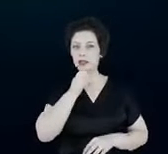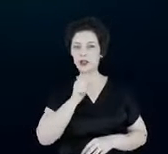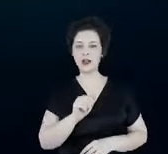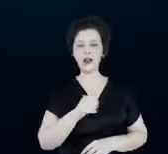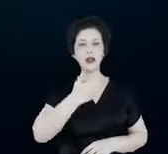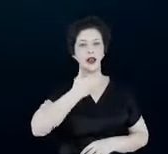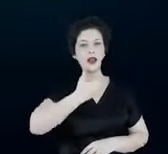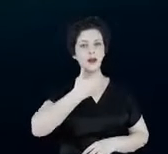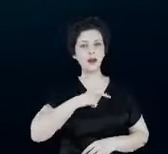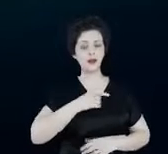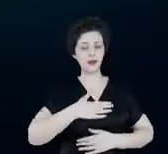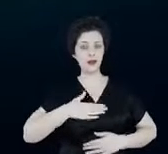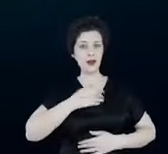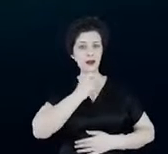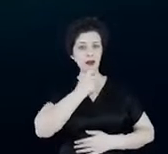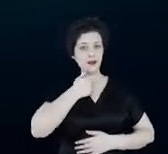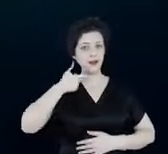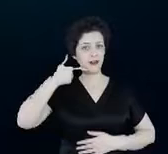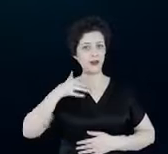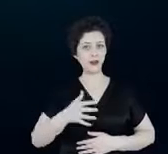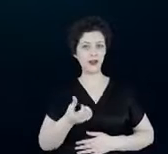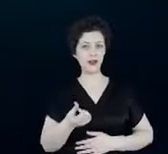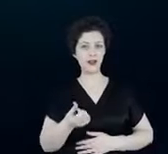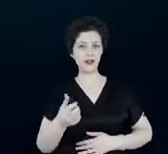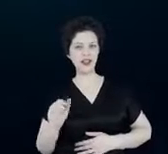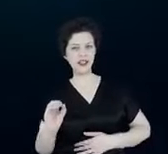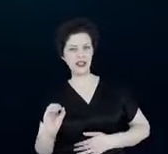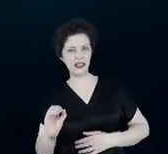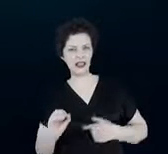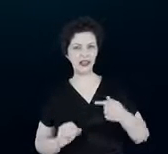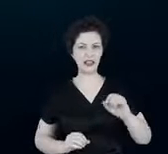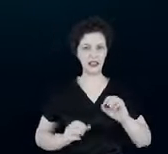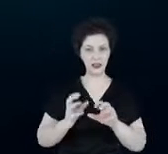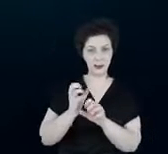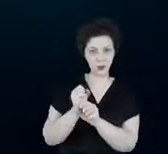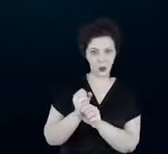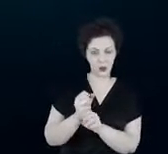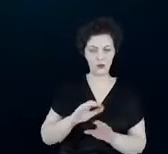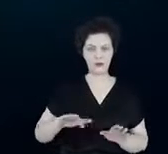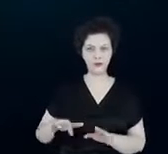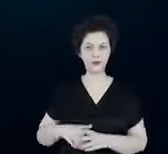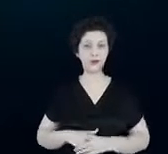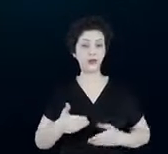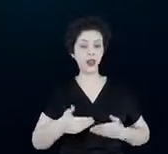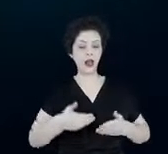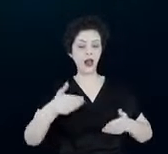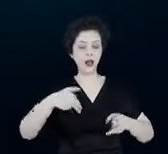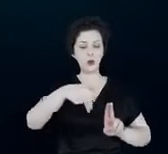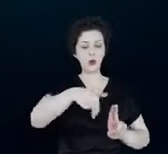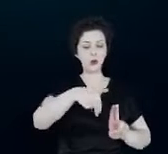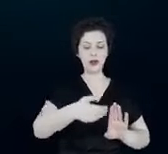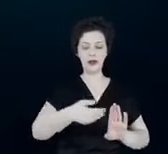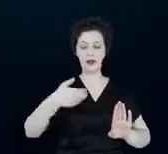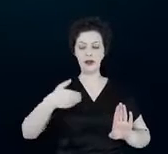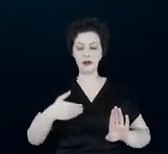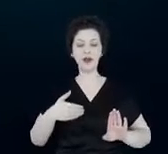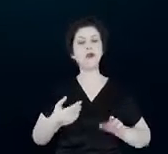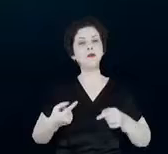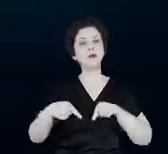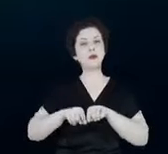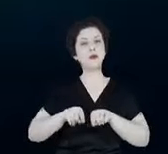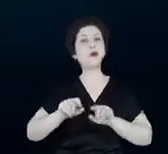né a Amazon roda em torno de 60 a 70 pontos e antes do dono bem eu fui com o seu da Easy Taxi